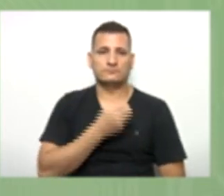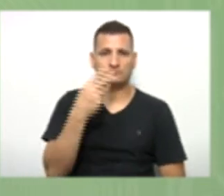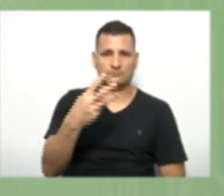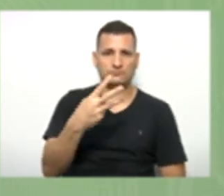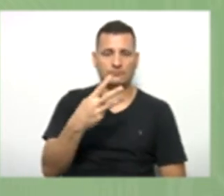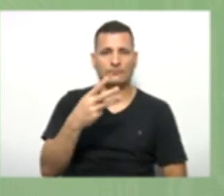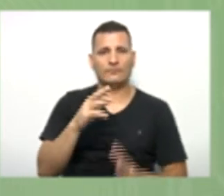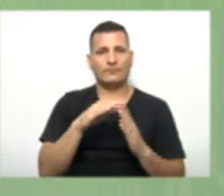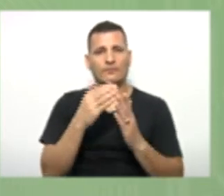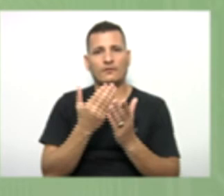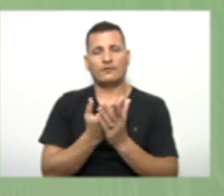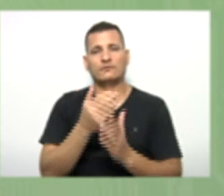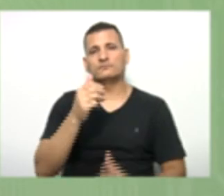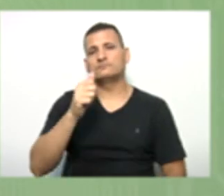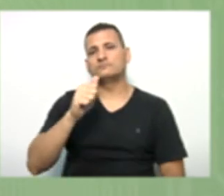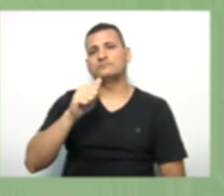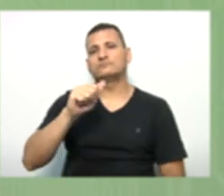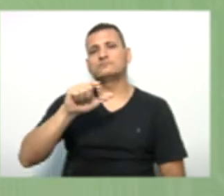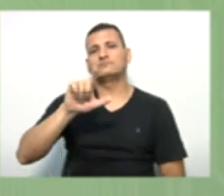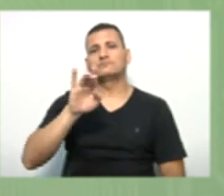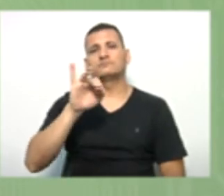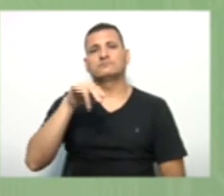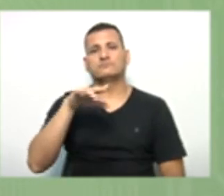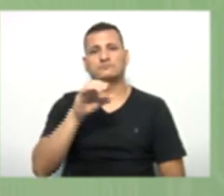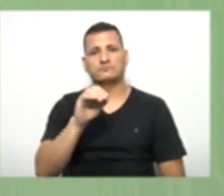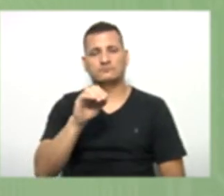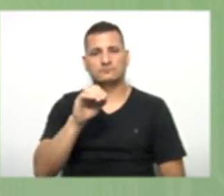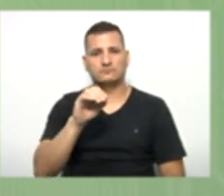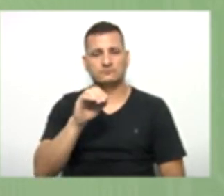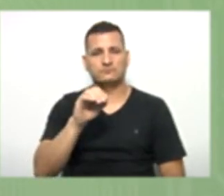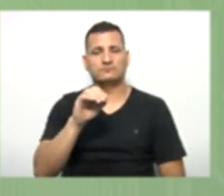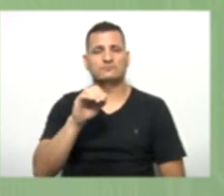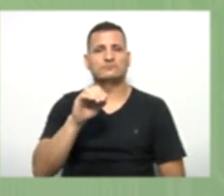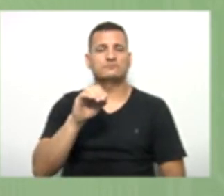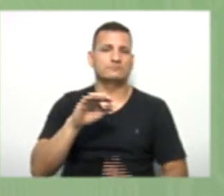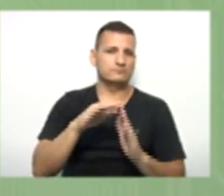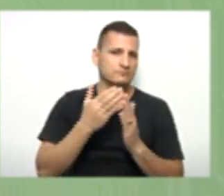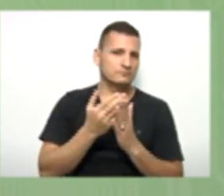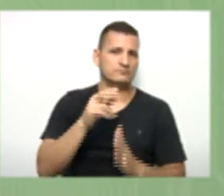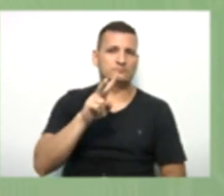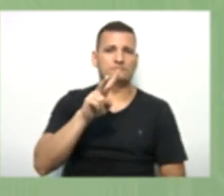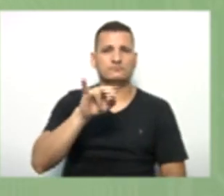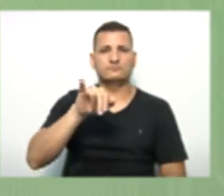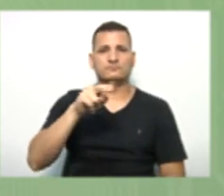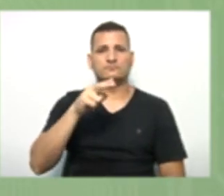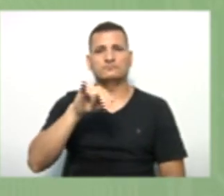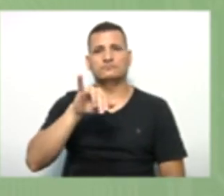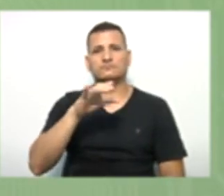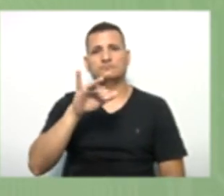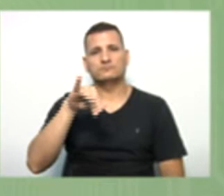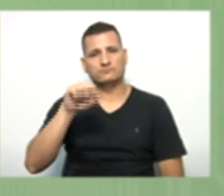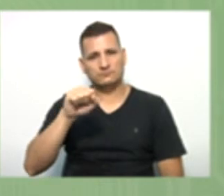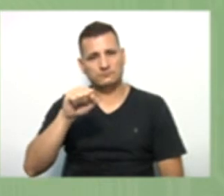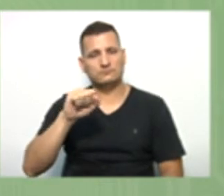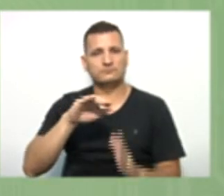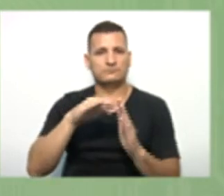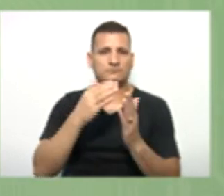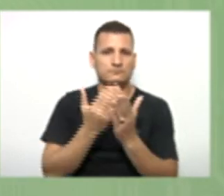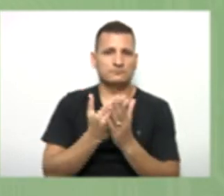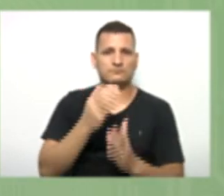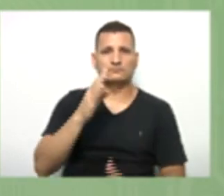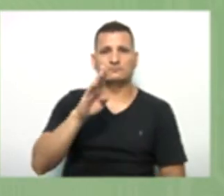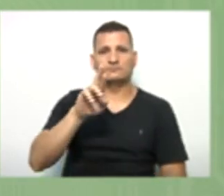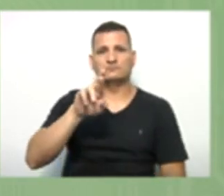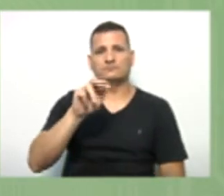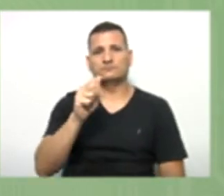Albino Biltner e Vinícius de Moraes e também da escola Brasiliense